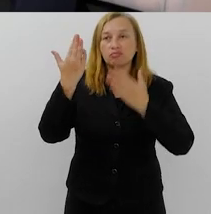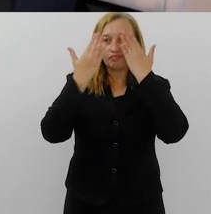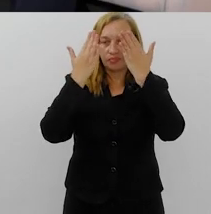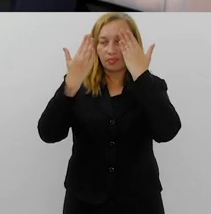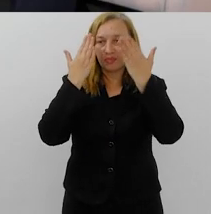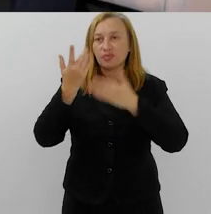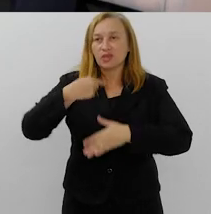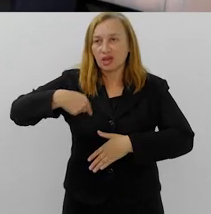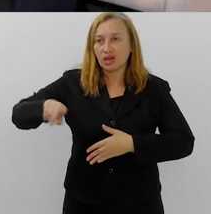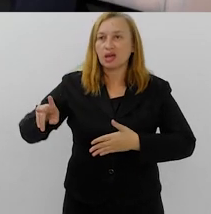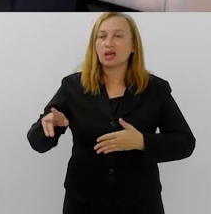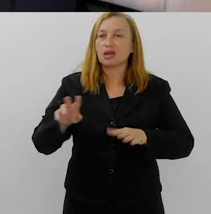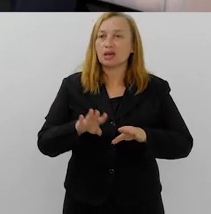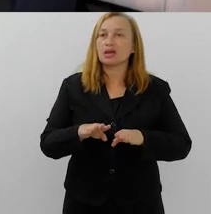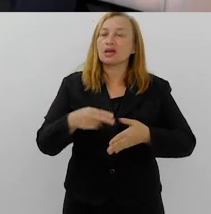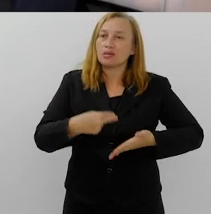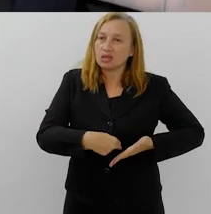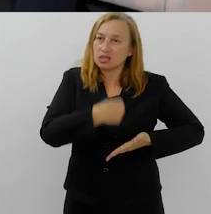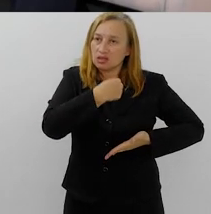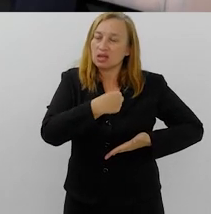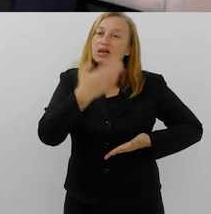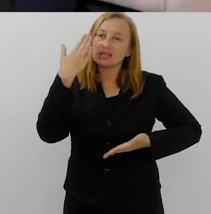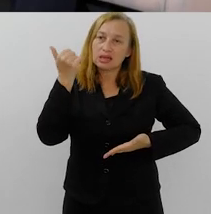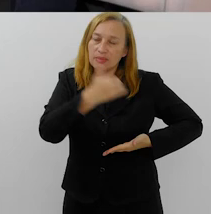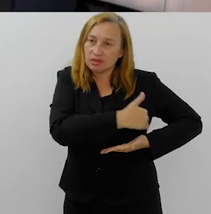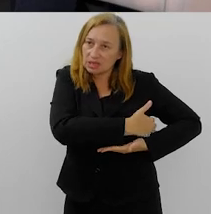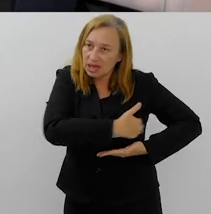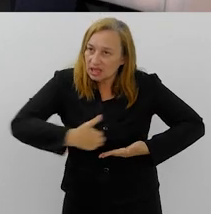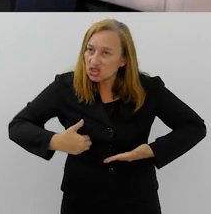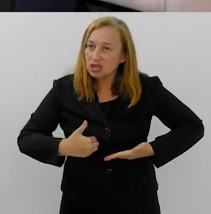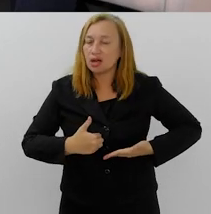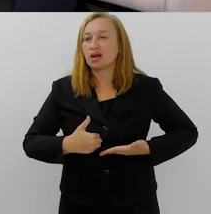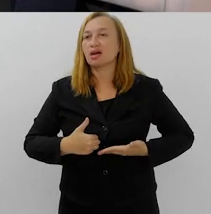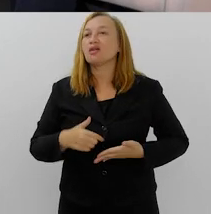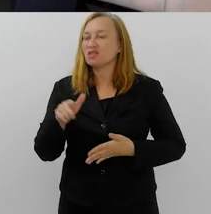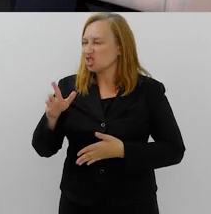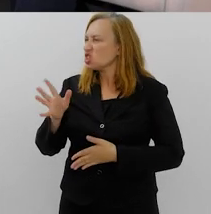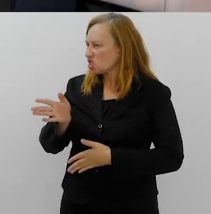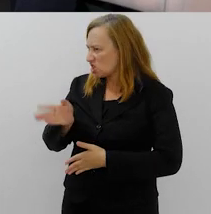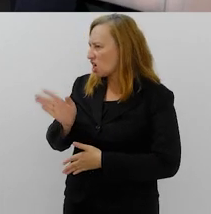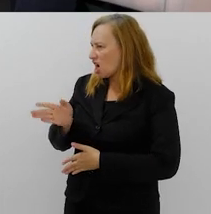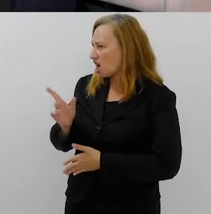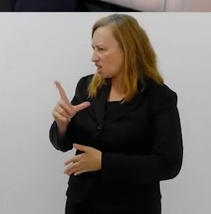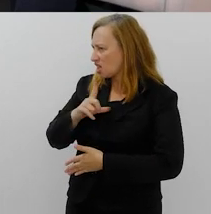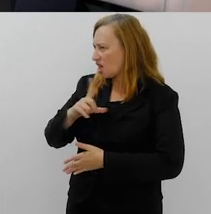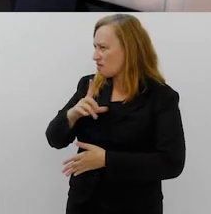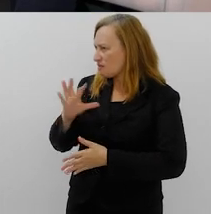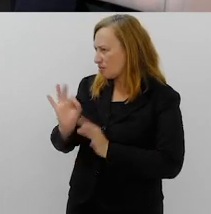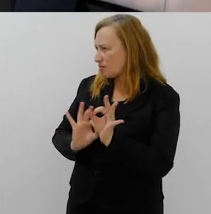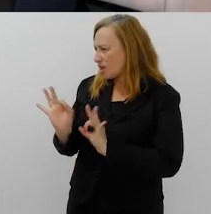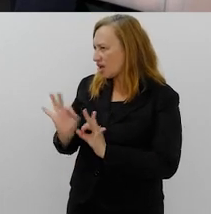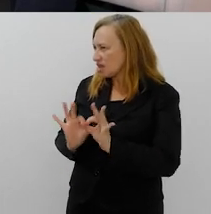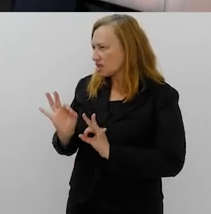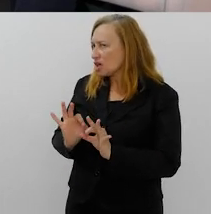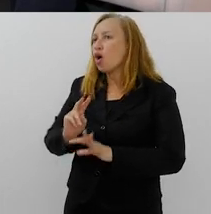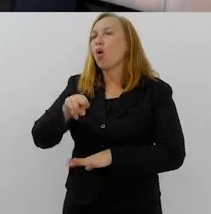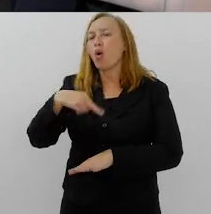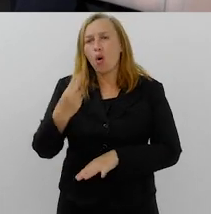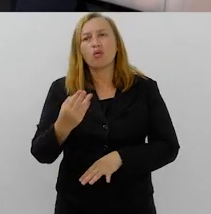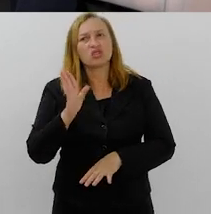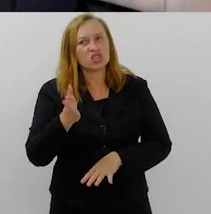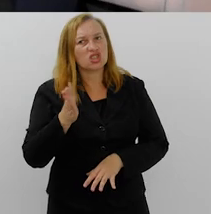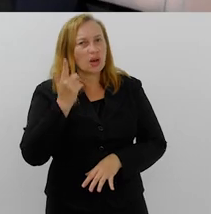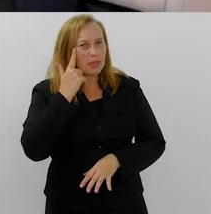é importante você já ir para mesa de cirurgia sabendo que você vai ficar sem mama você teve isso Ou você já tinha isso